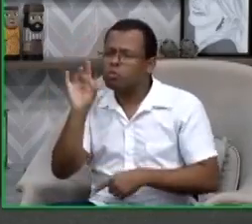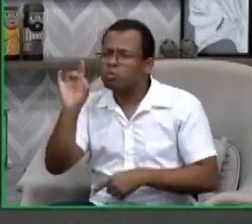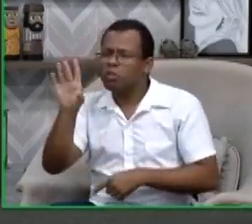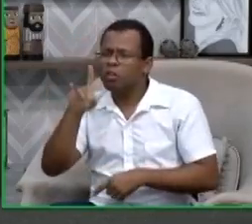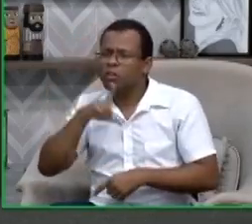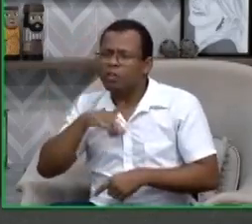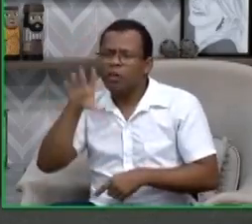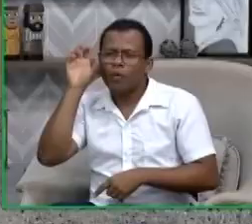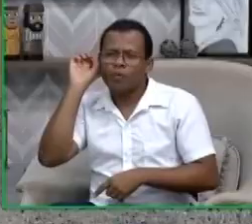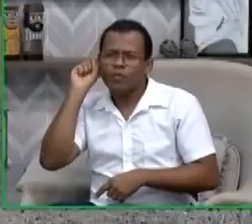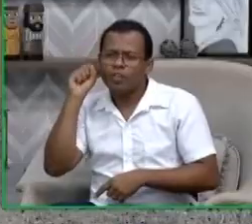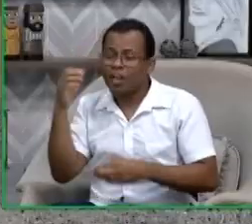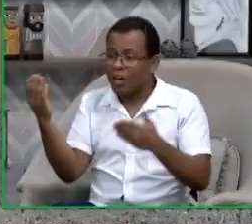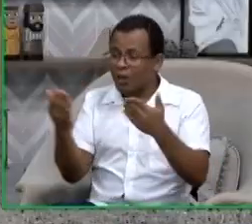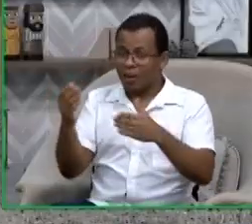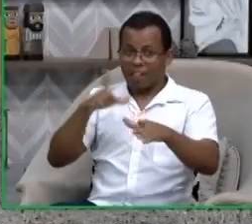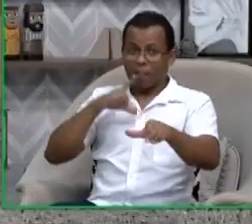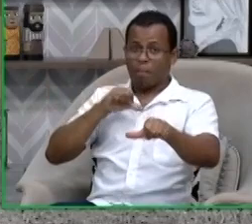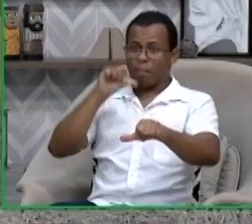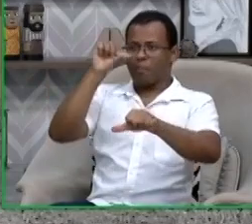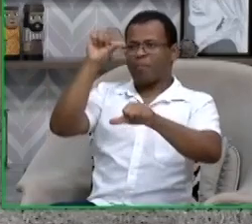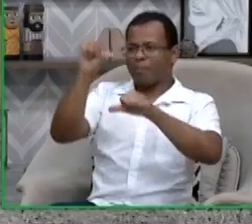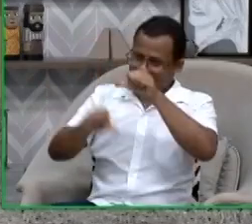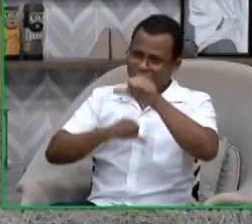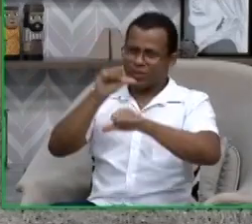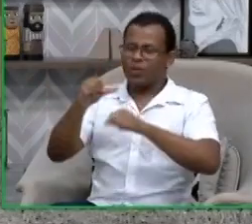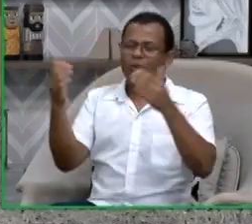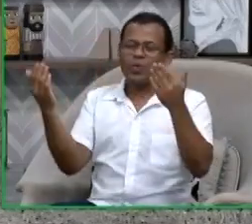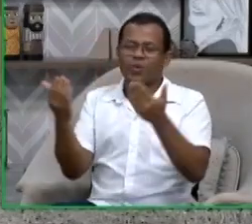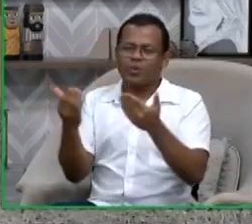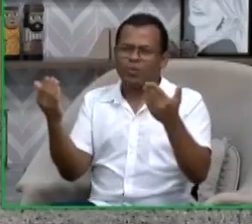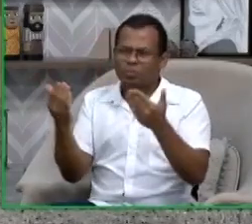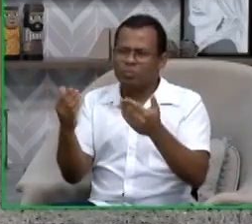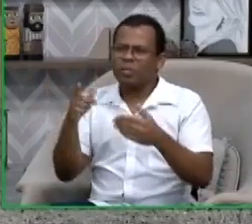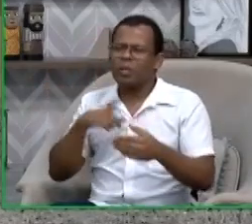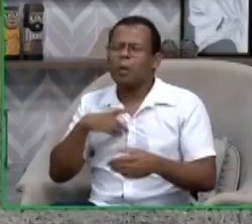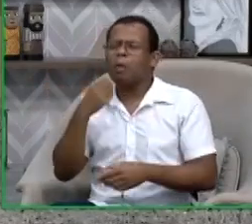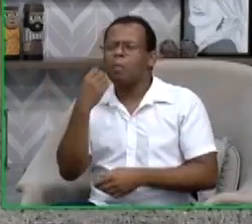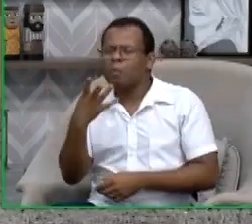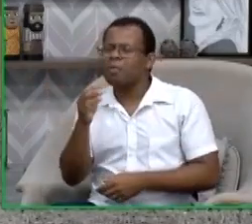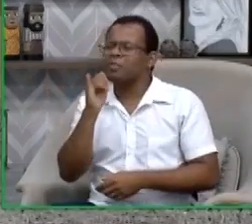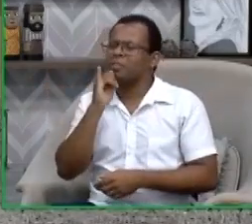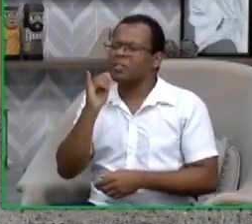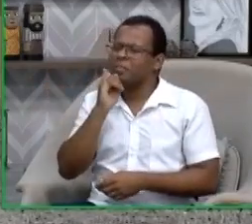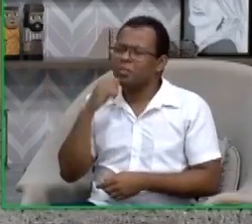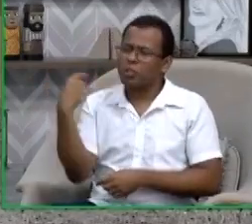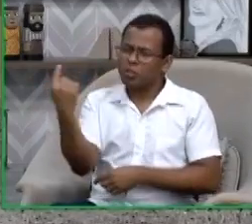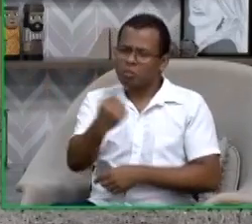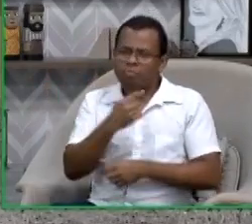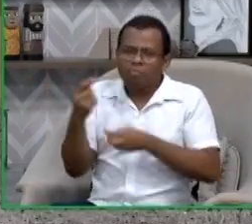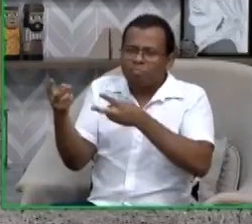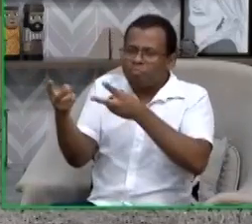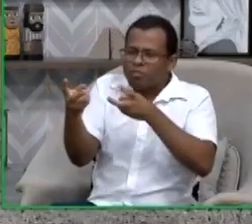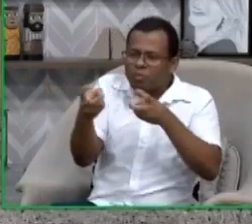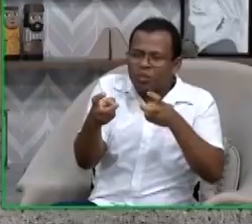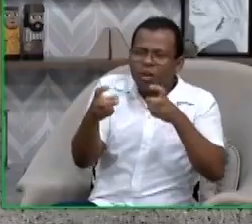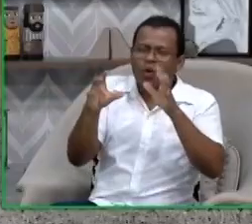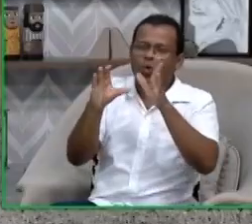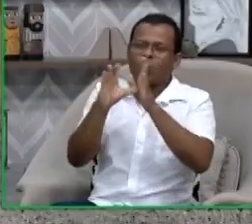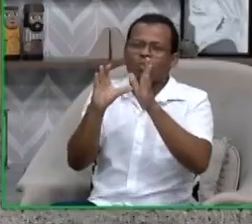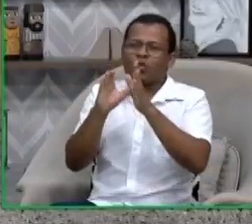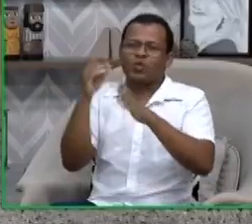Sim. E agora a gente tem essa mudança de paradigma. Esse é um caso que dá um bom exemplo de nós percebermos como a comunidade surda